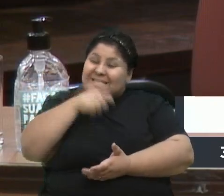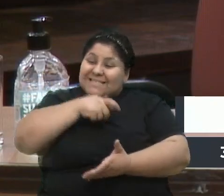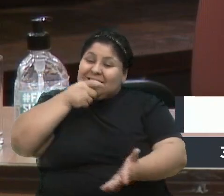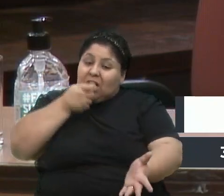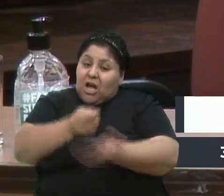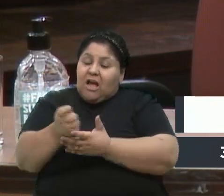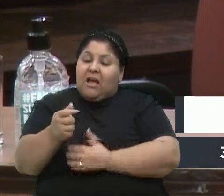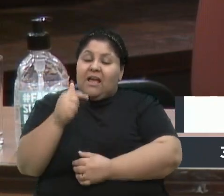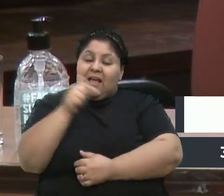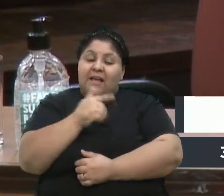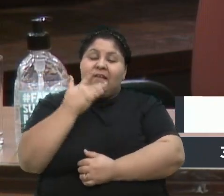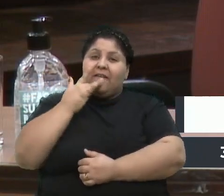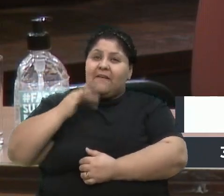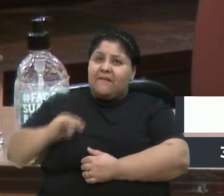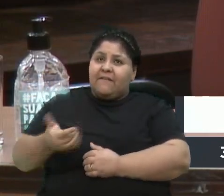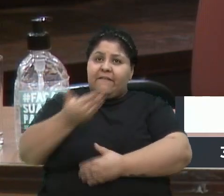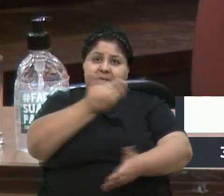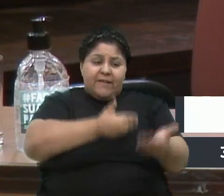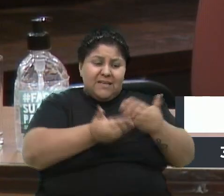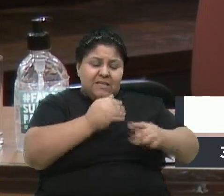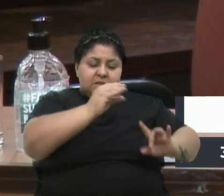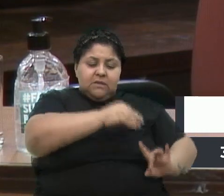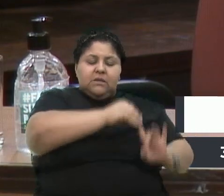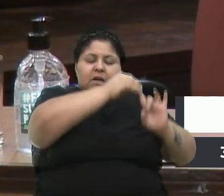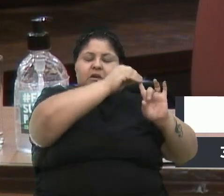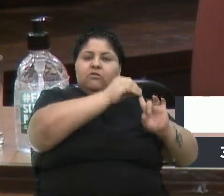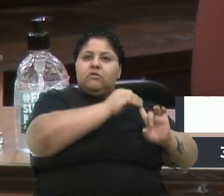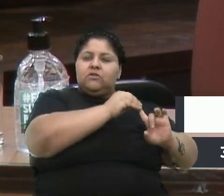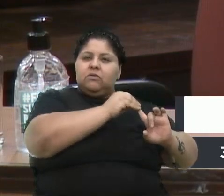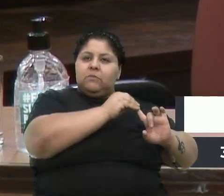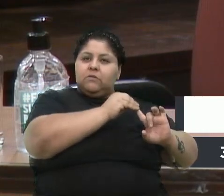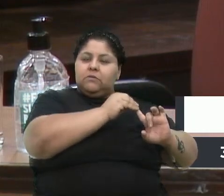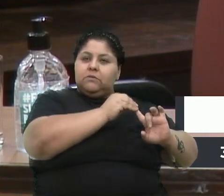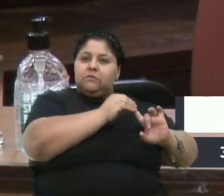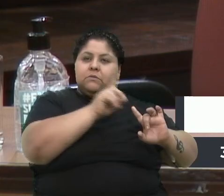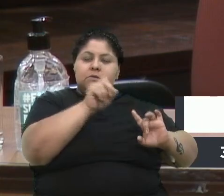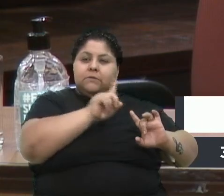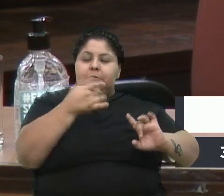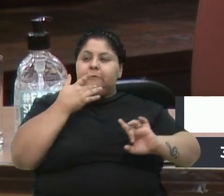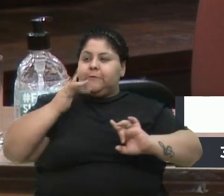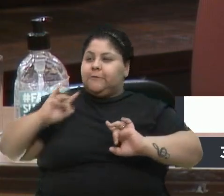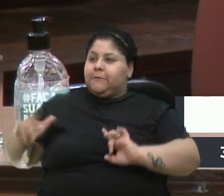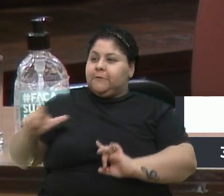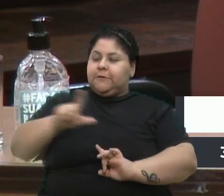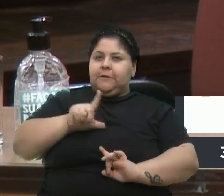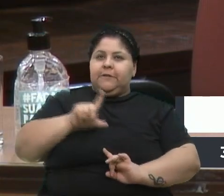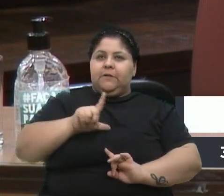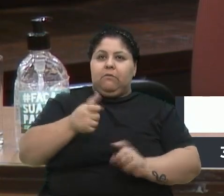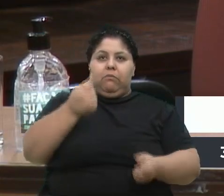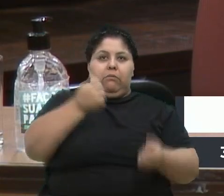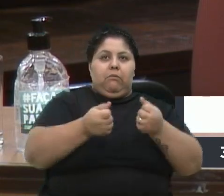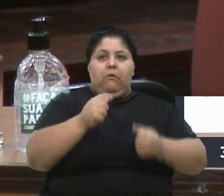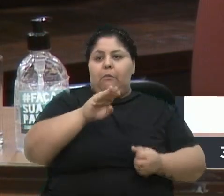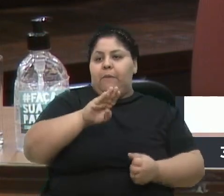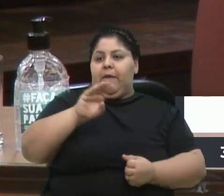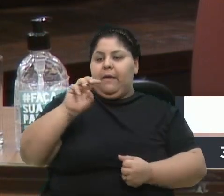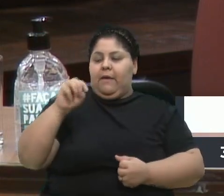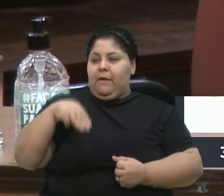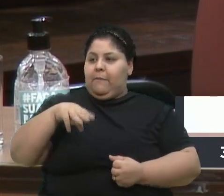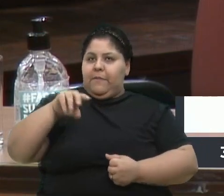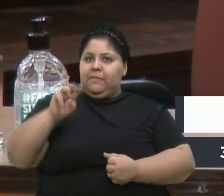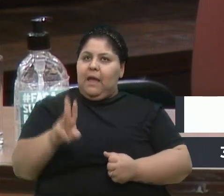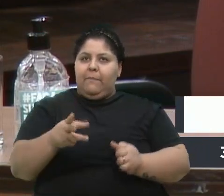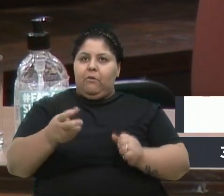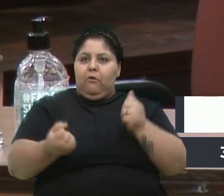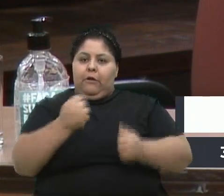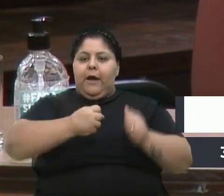que essas crianças sejam atendidas como prioridade. E não aquelas crianças de pais que têm BMW e que colocam as crianças da escola e